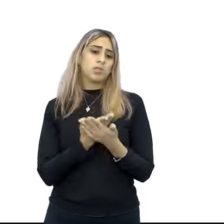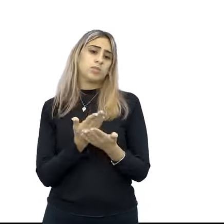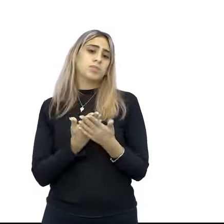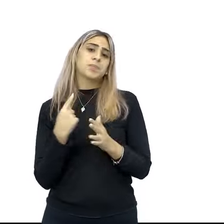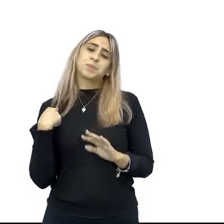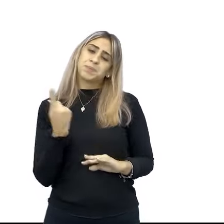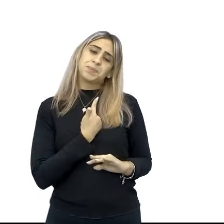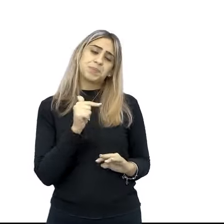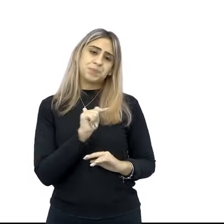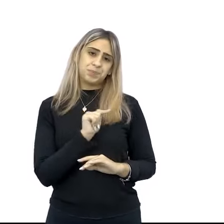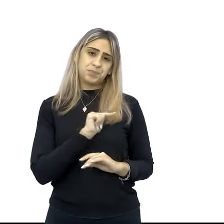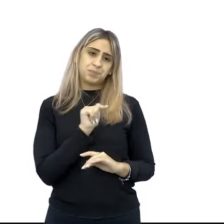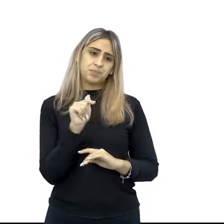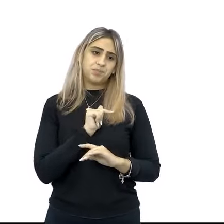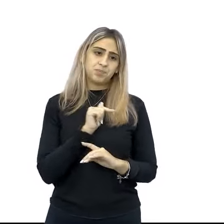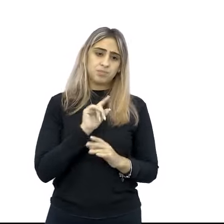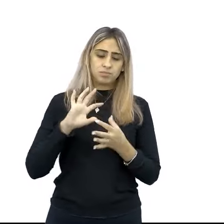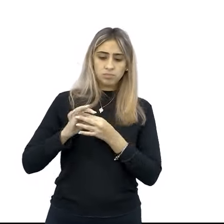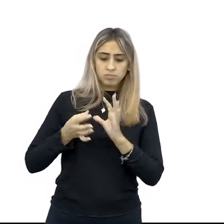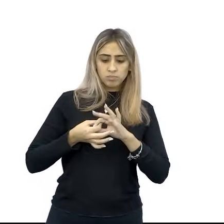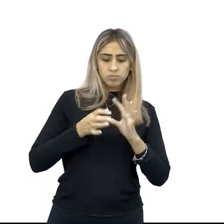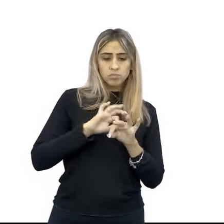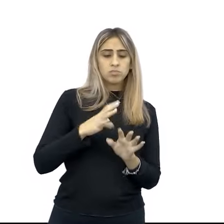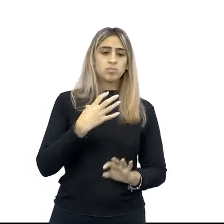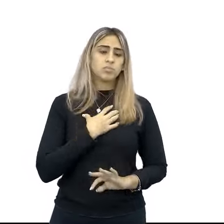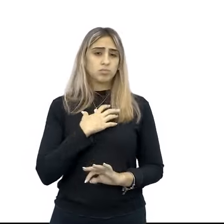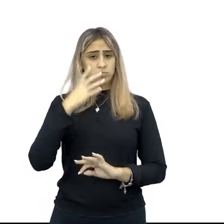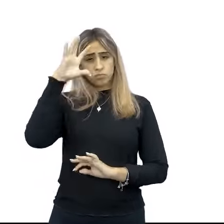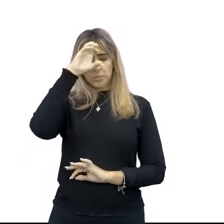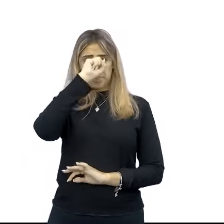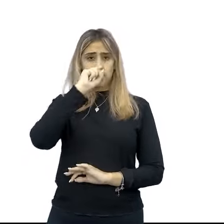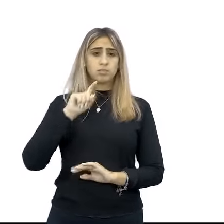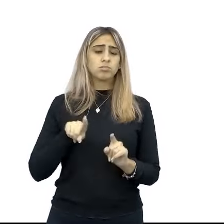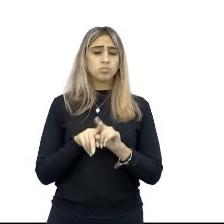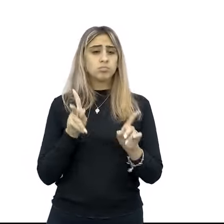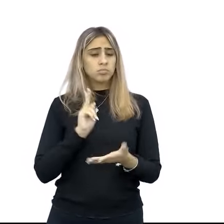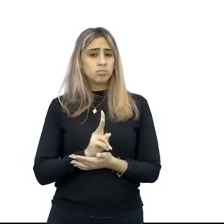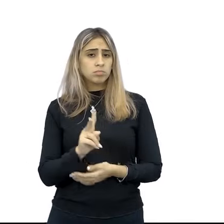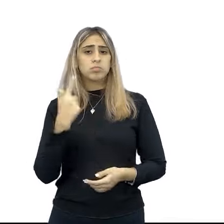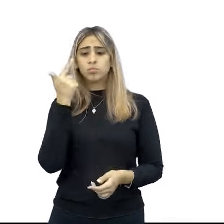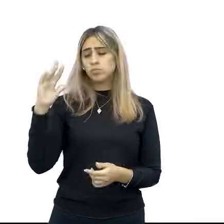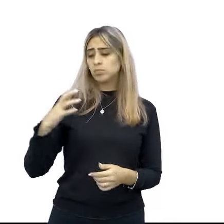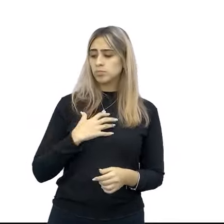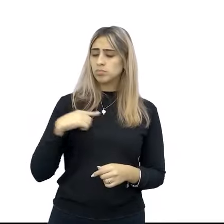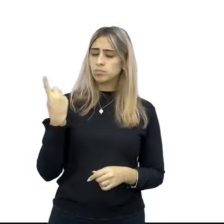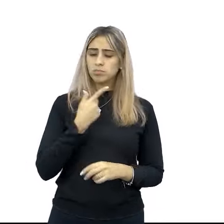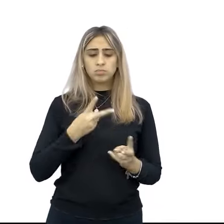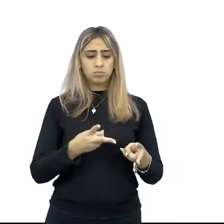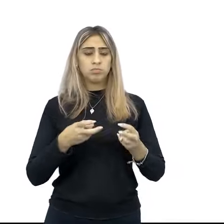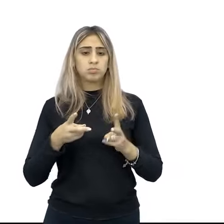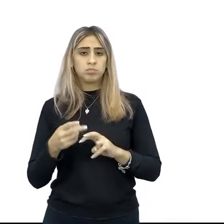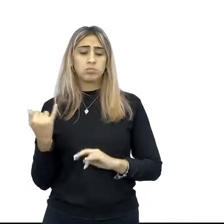Nós temos aí um encadeamento de situações de aprendizagem e mesmo outras situações que vocês considerarem pertinentes e